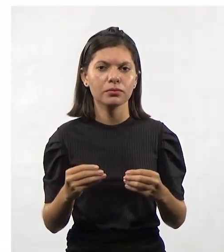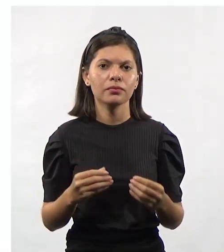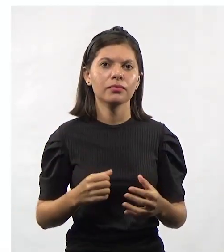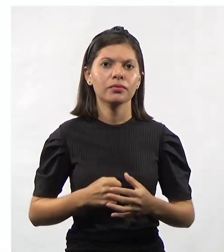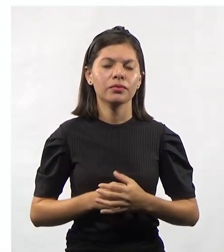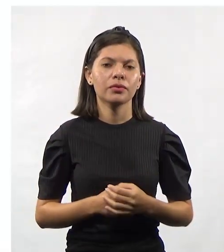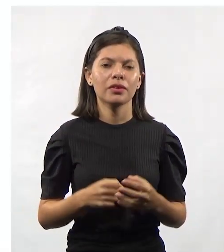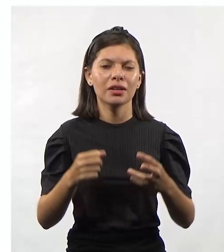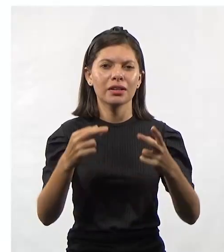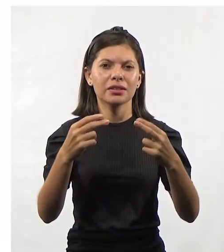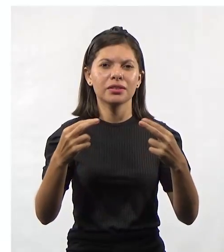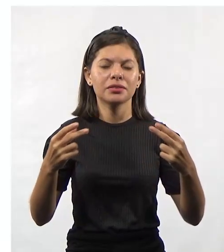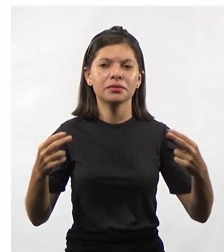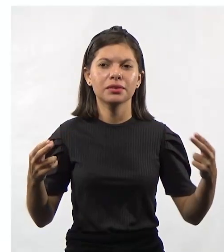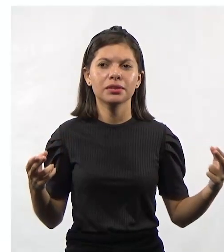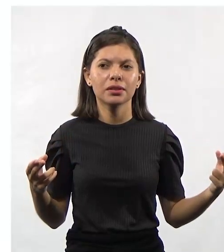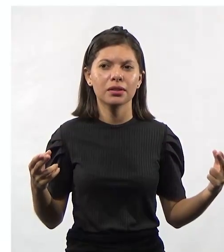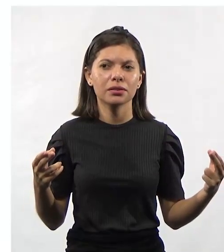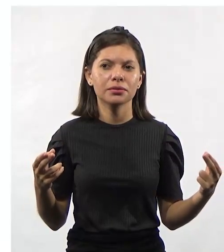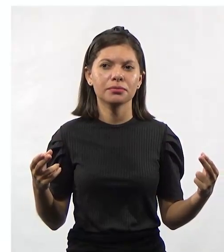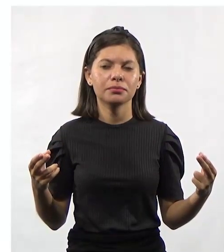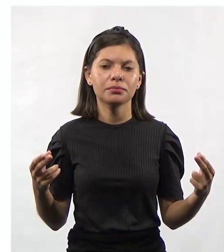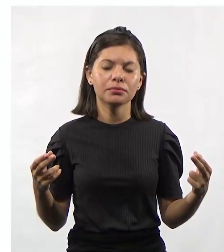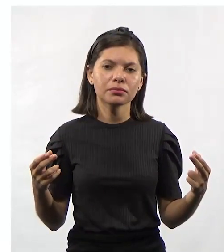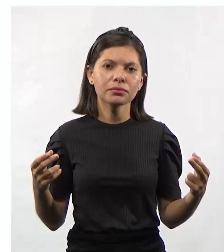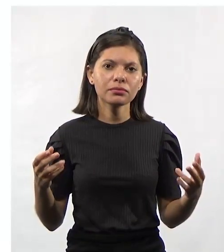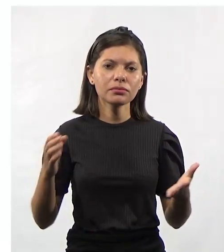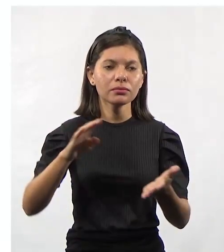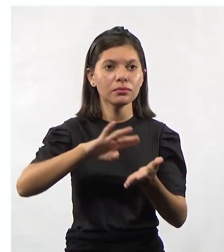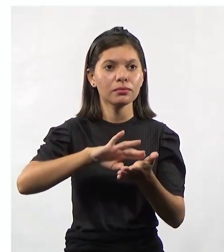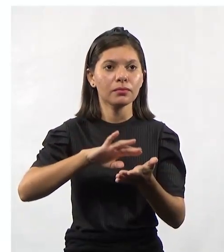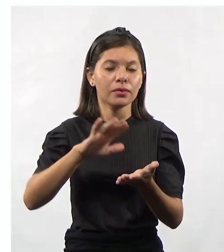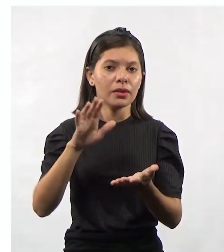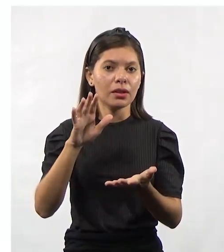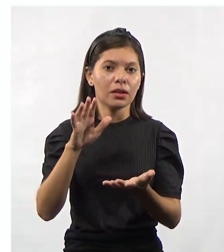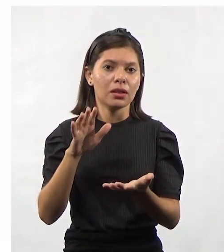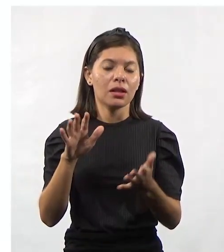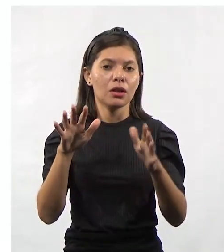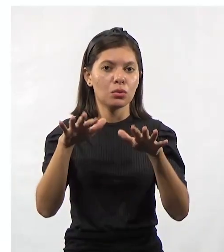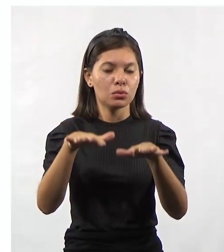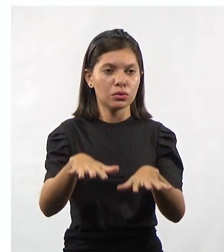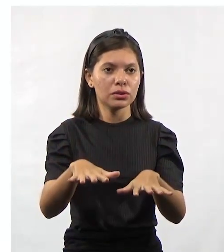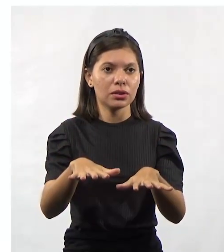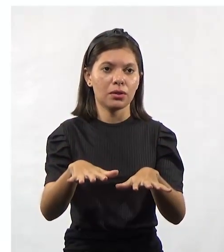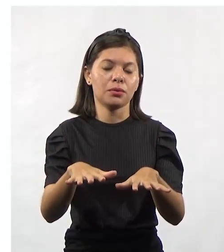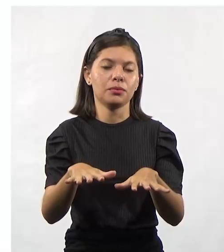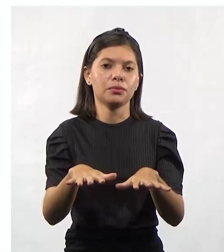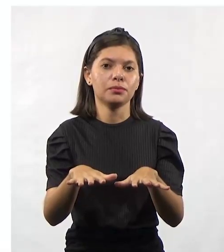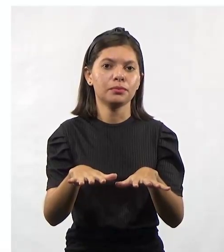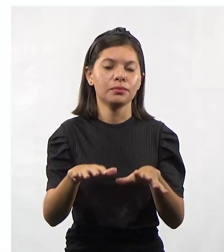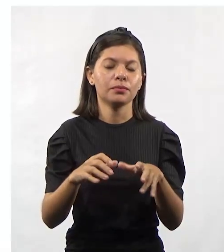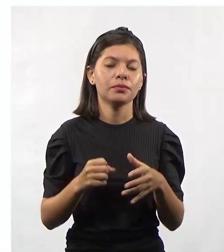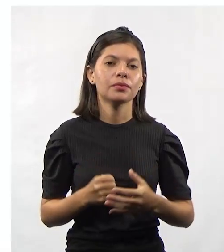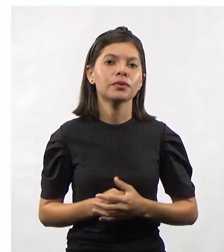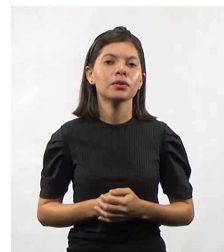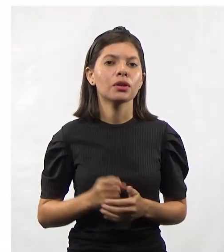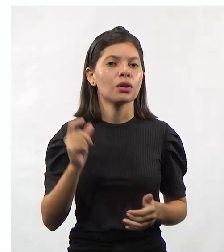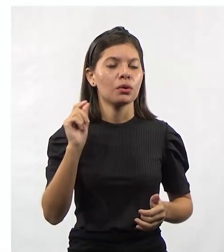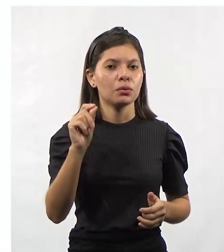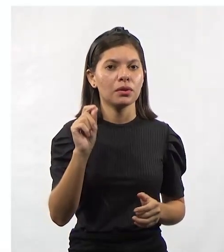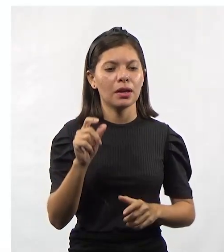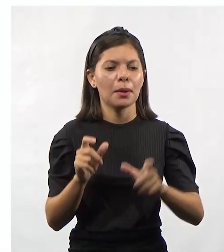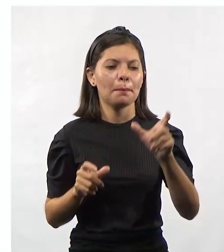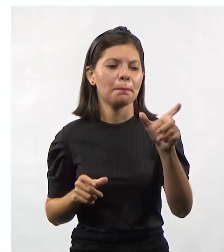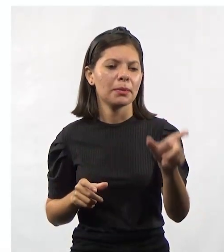gente está falando de tudo isso aqui, tá? Diversidade e inclusão, né? Essas palavras estão